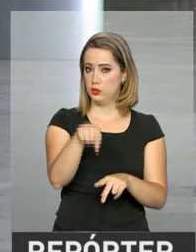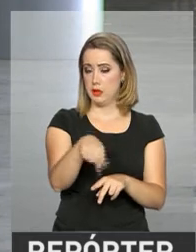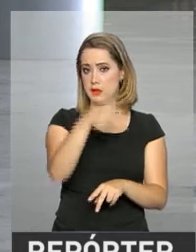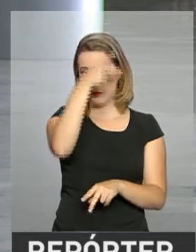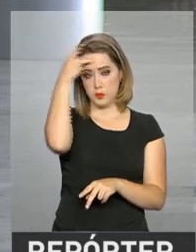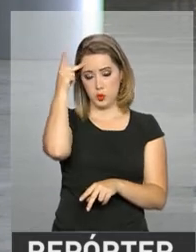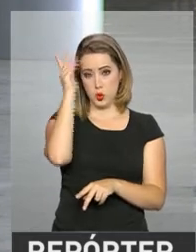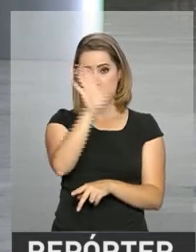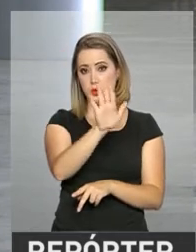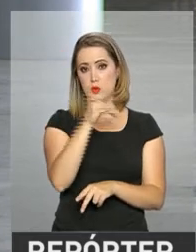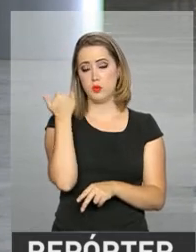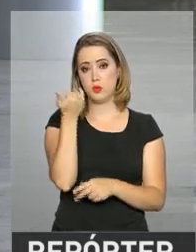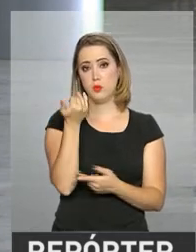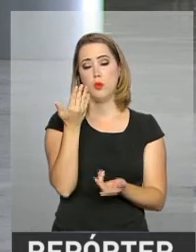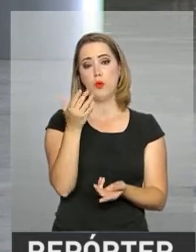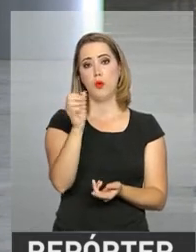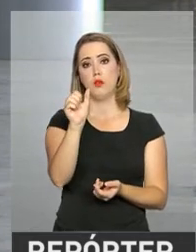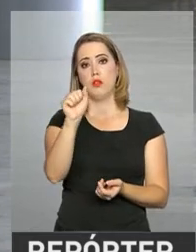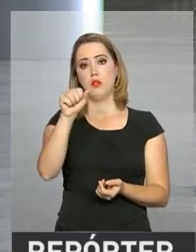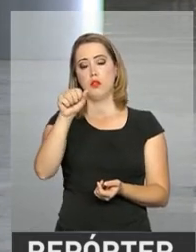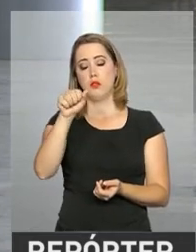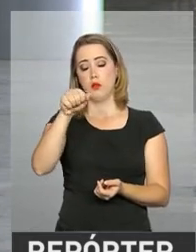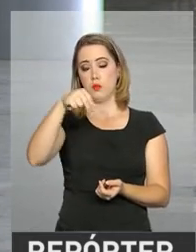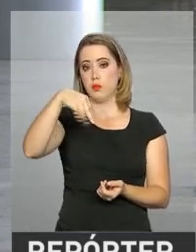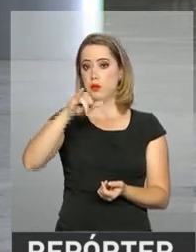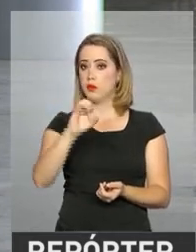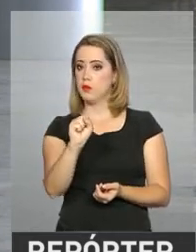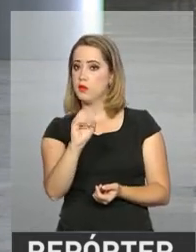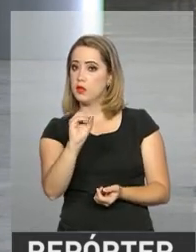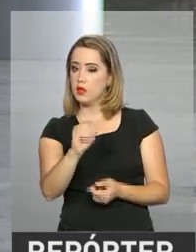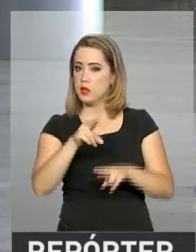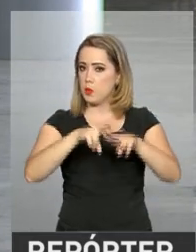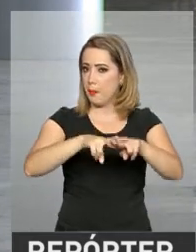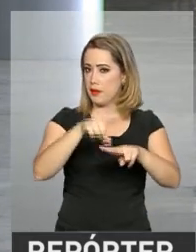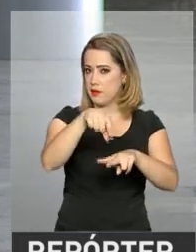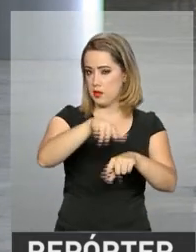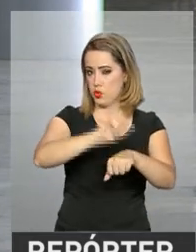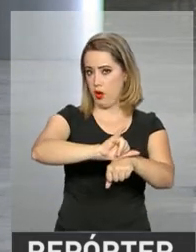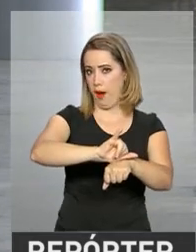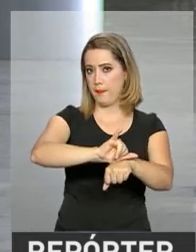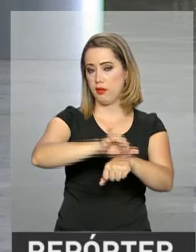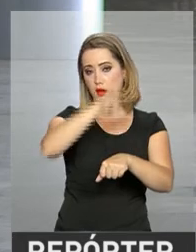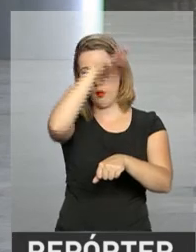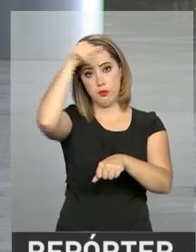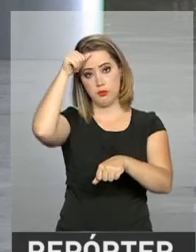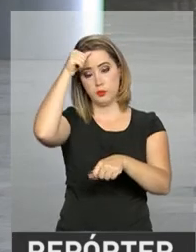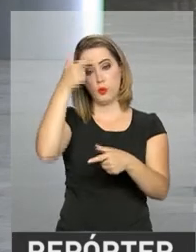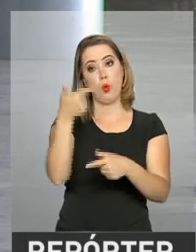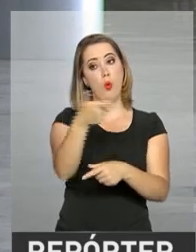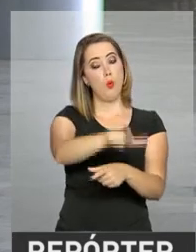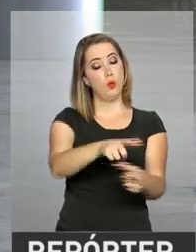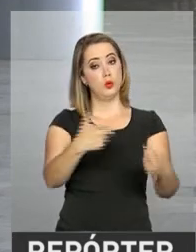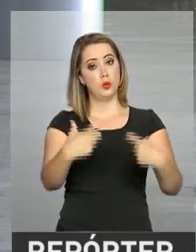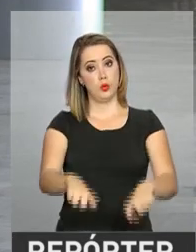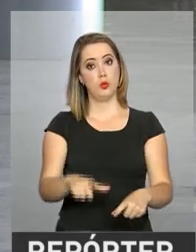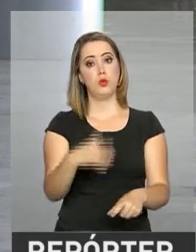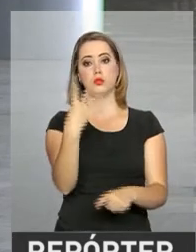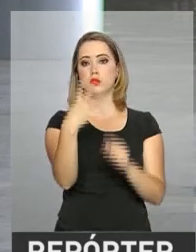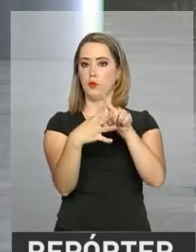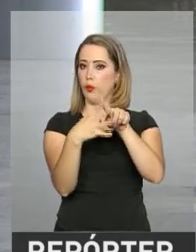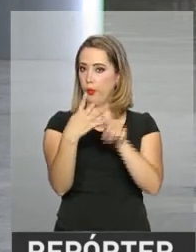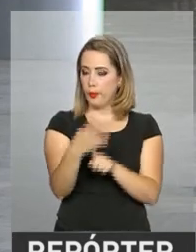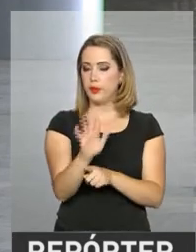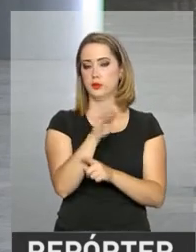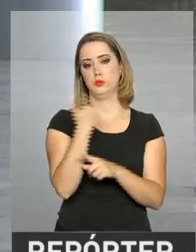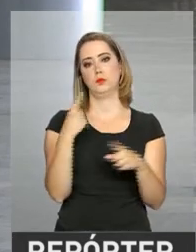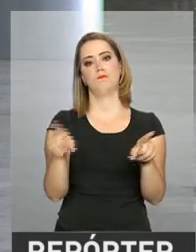mortes ocorreu no Anísio Jobim, 56 mortes. Nesta outra unidade prisional do Estado do Amazonas, ocorreram 4